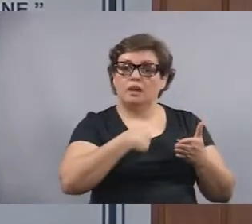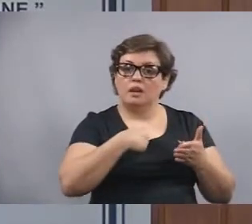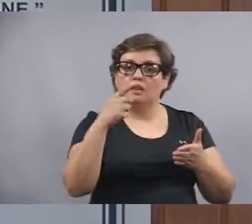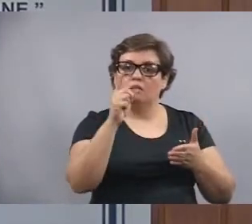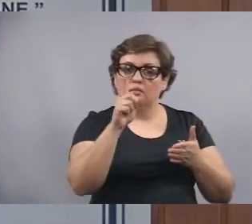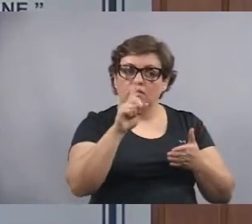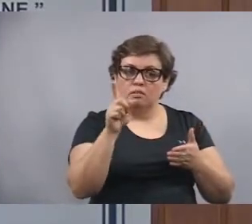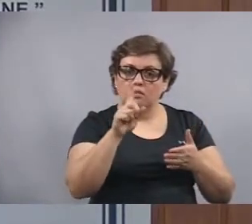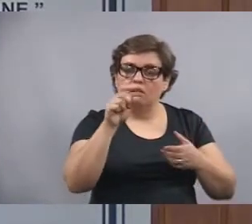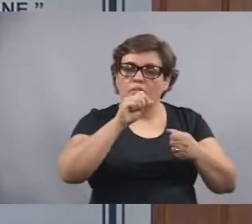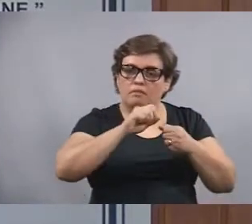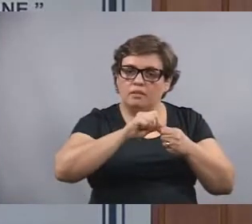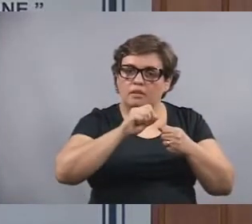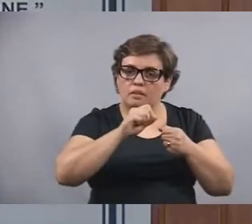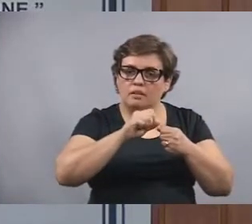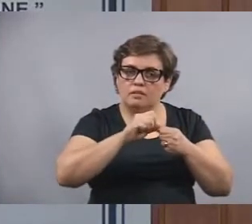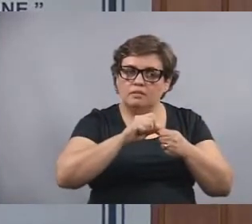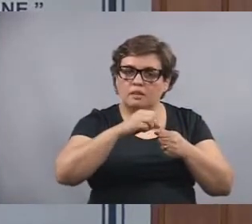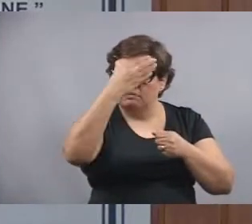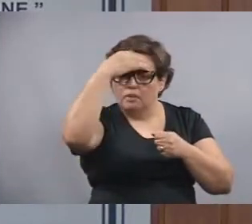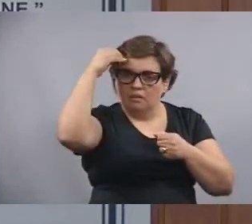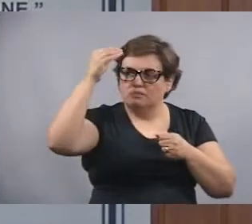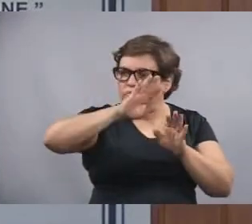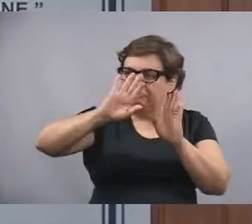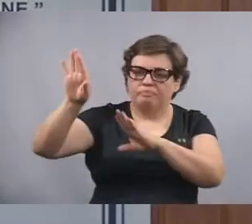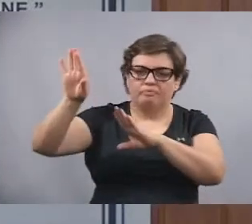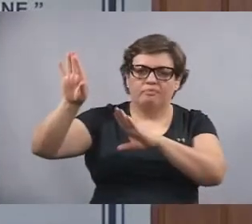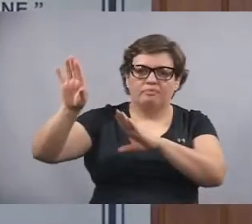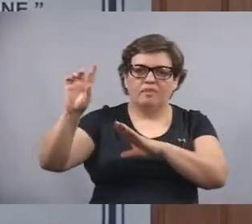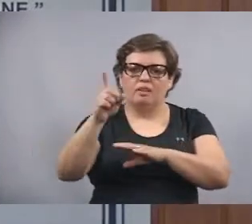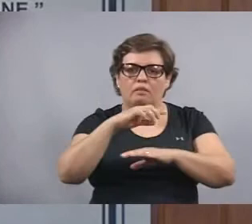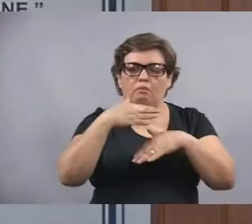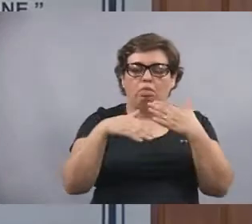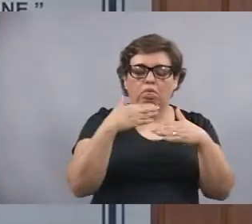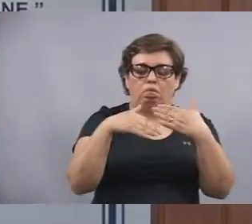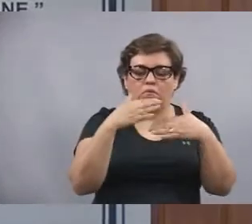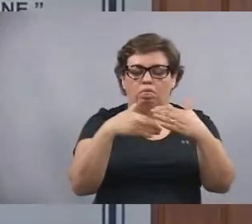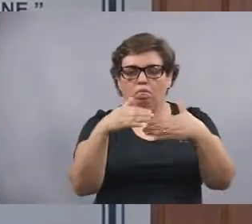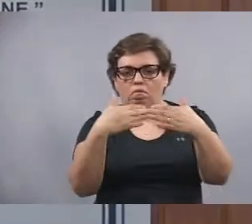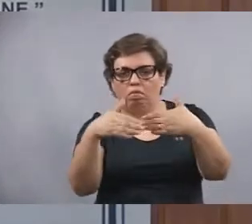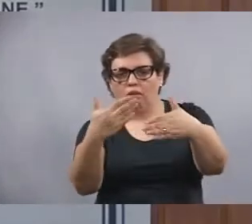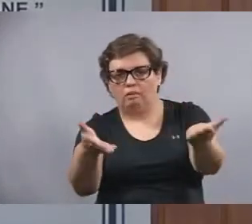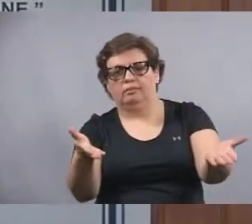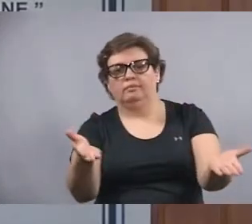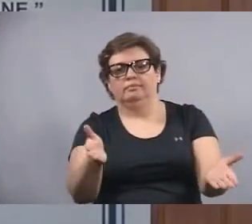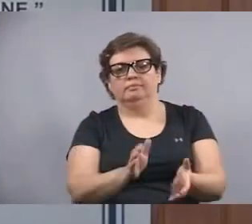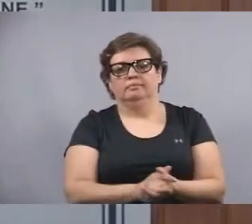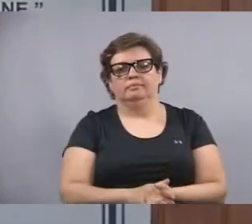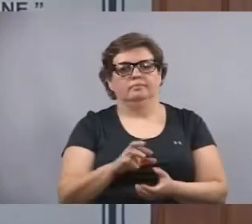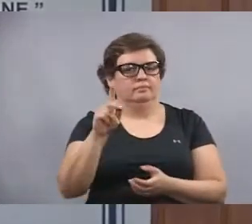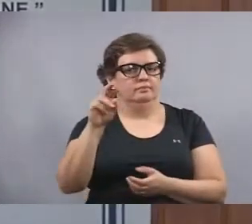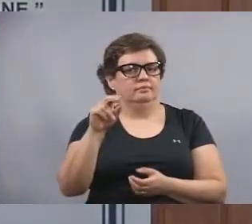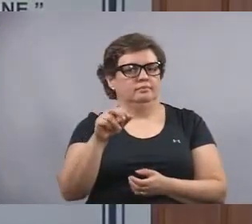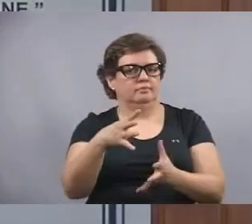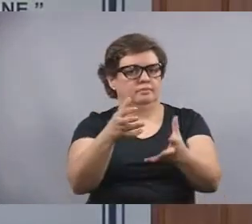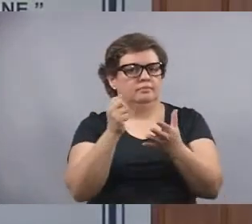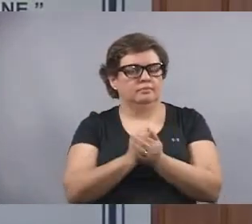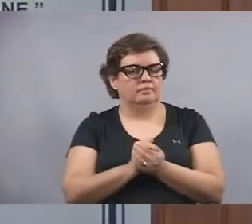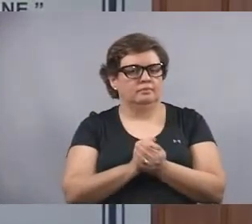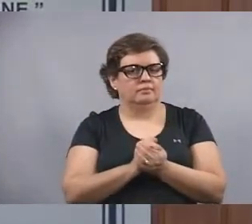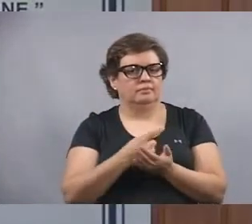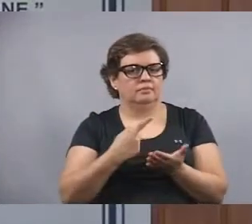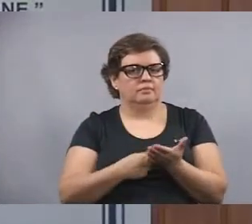não vou fazer, esqueçam, e não fique enrolando, como assumir o compromisso com os aposentados. Ninguém